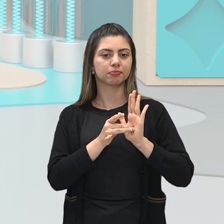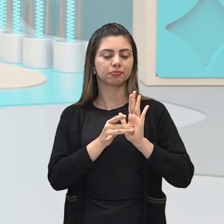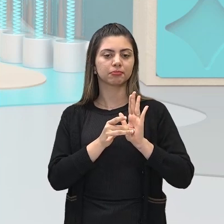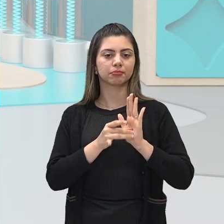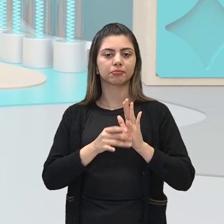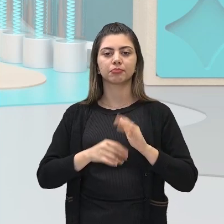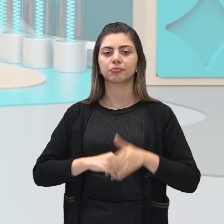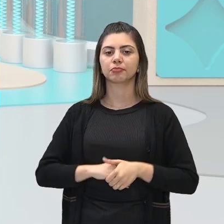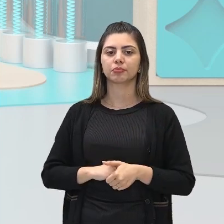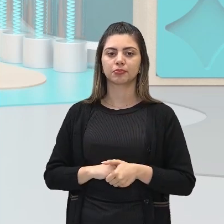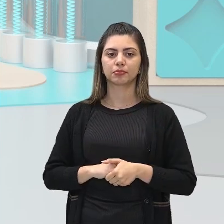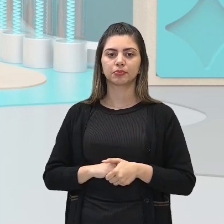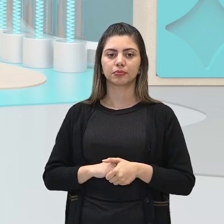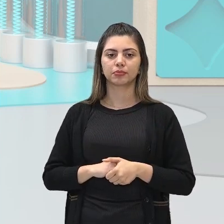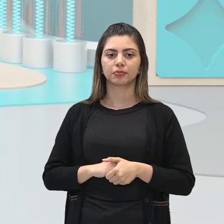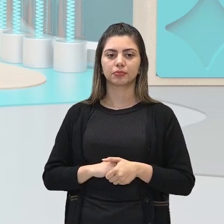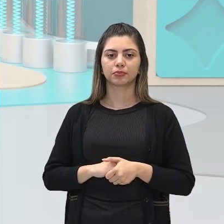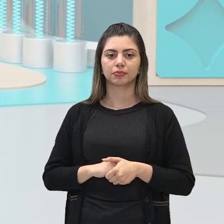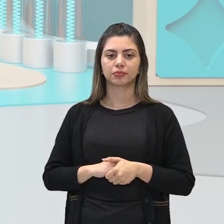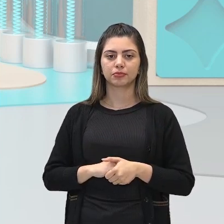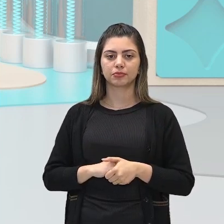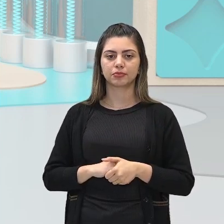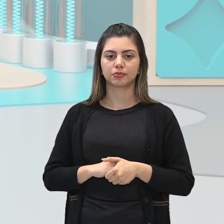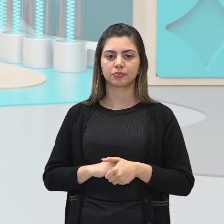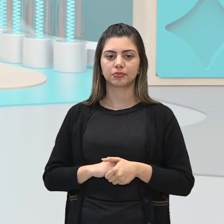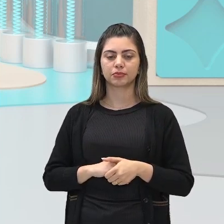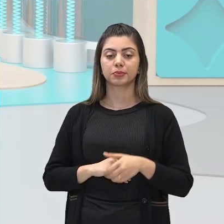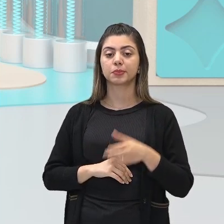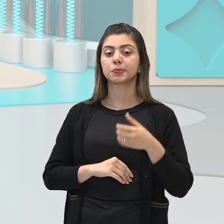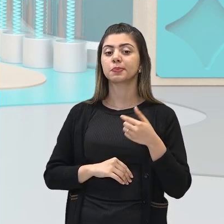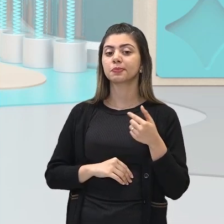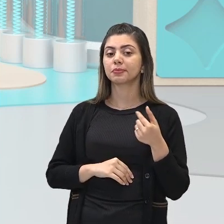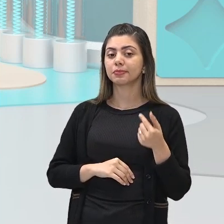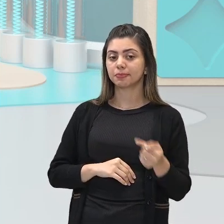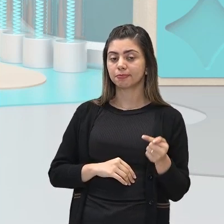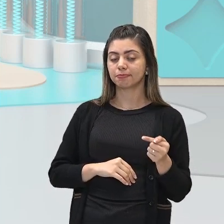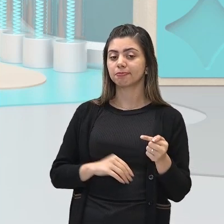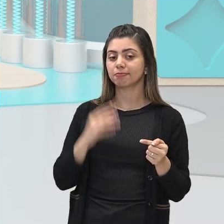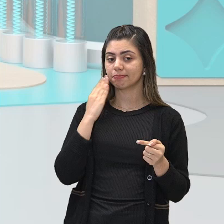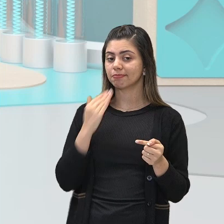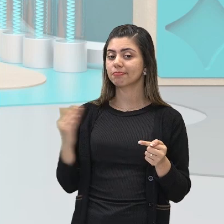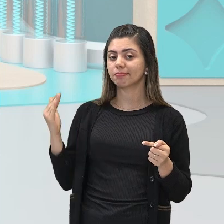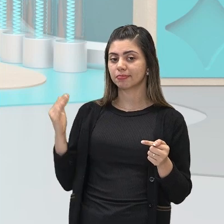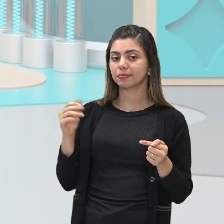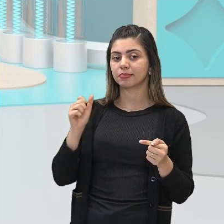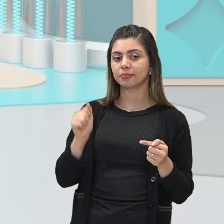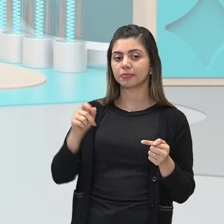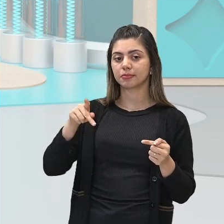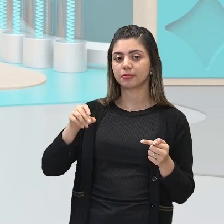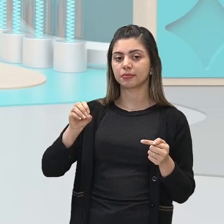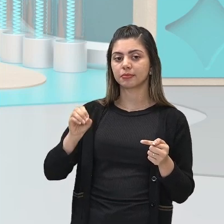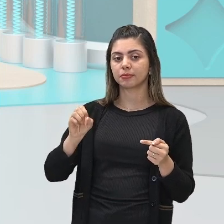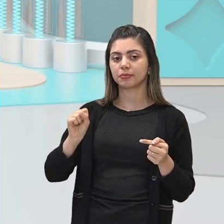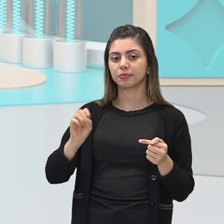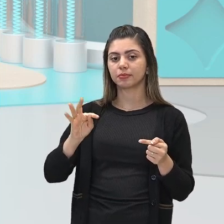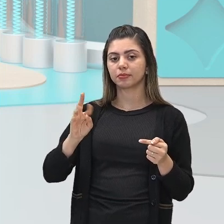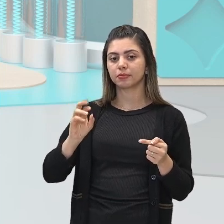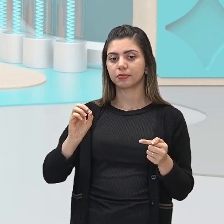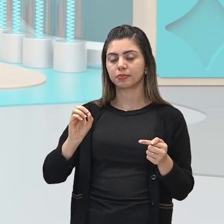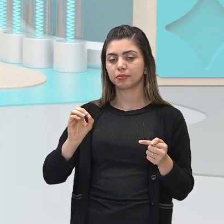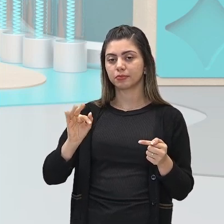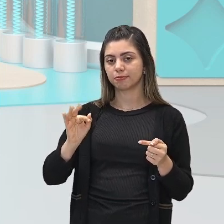personificação, que também vai ser chamada de prosopopeia, e a última figura de linguagem, o apóstrofe.